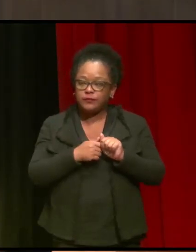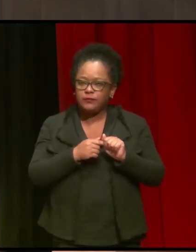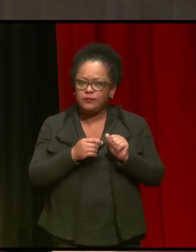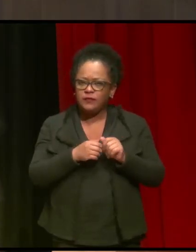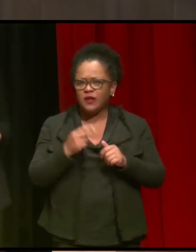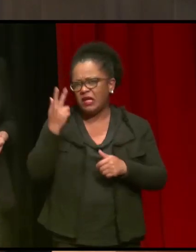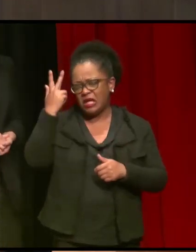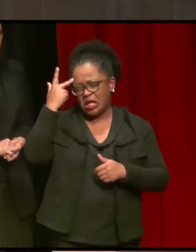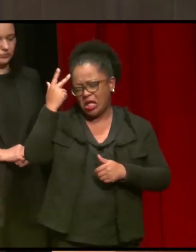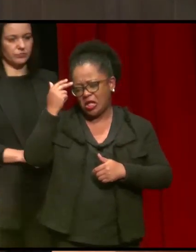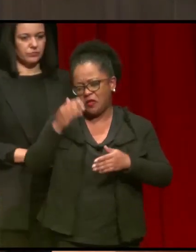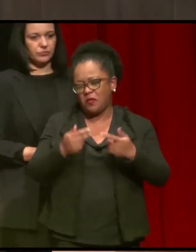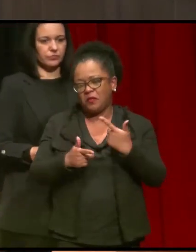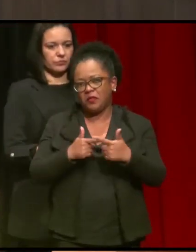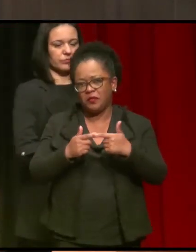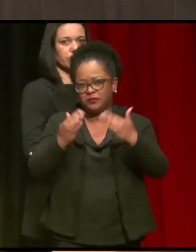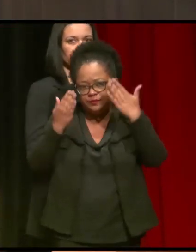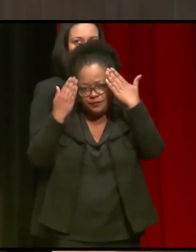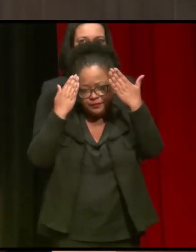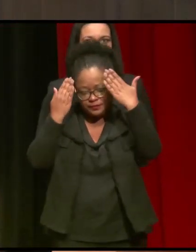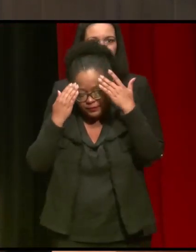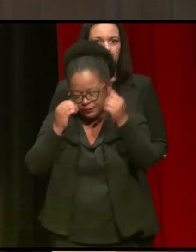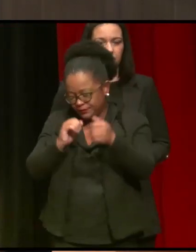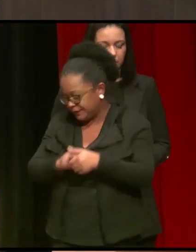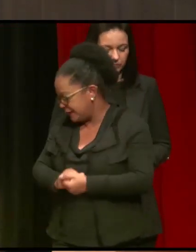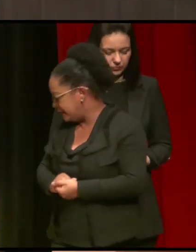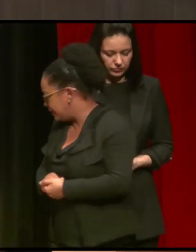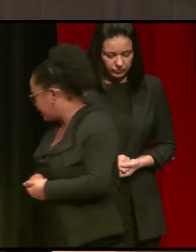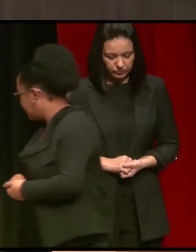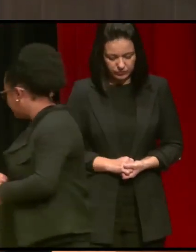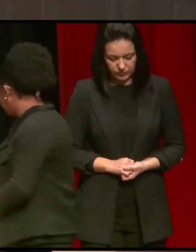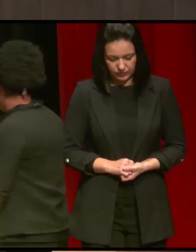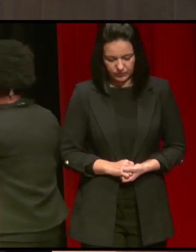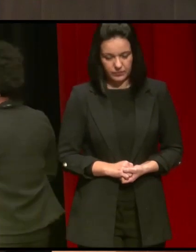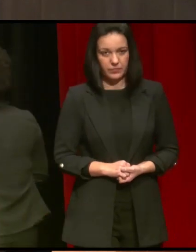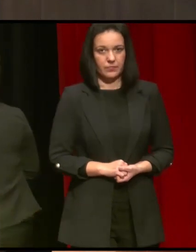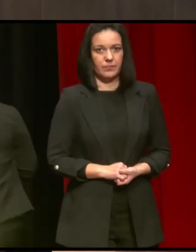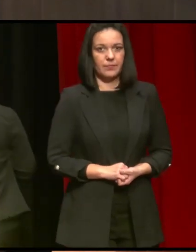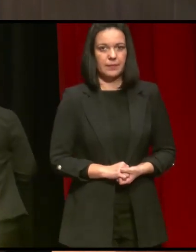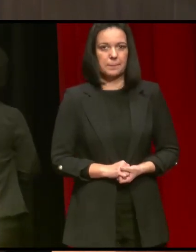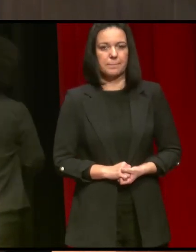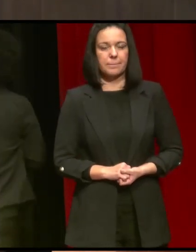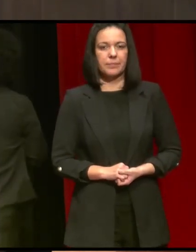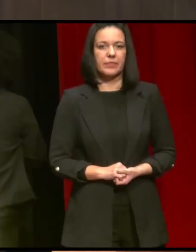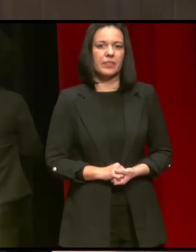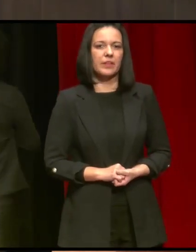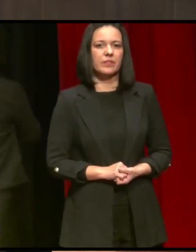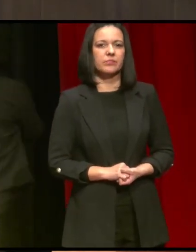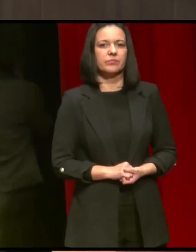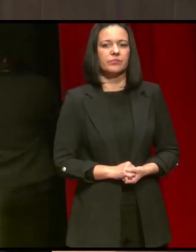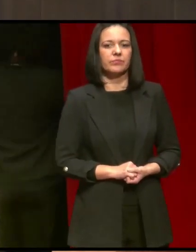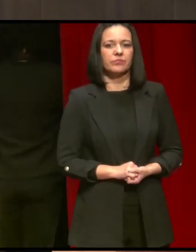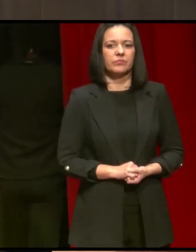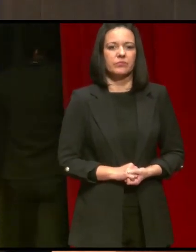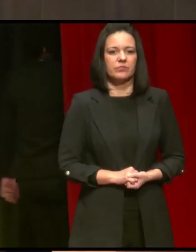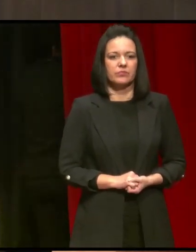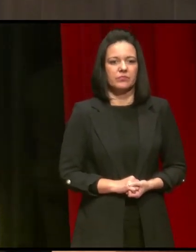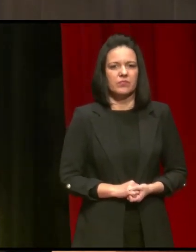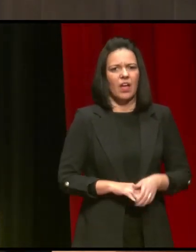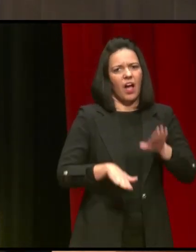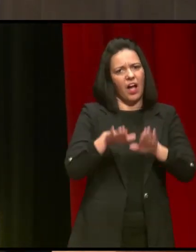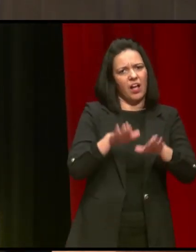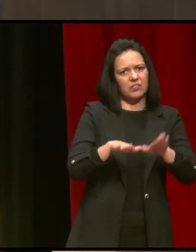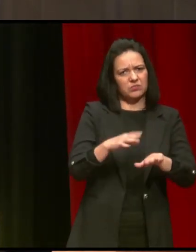problema psicológico, é um problema químico, biológico. Tem que cuidar com isso também, que você quer reduzir tudo